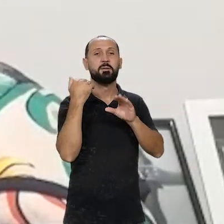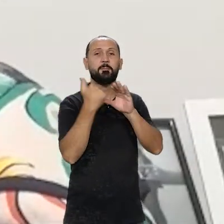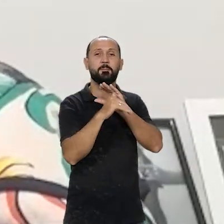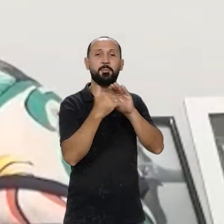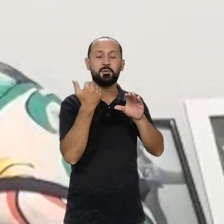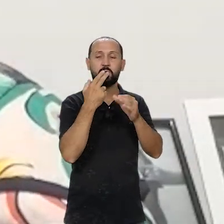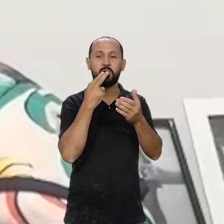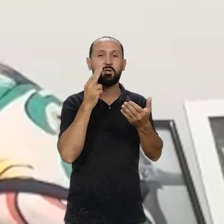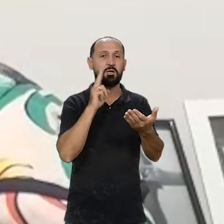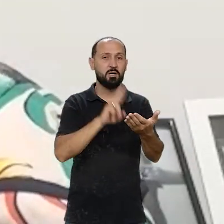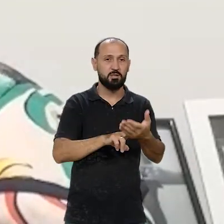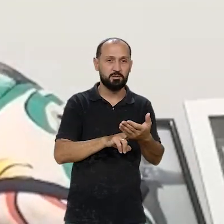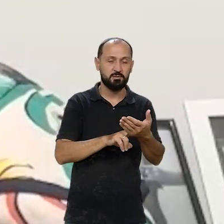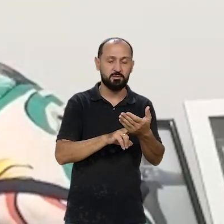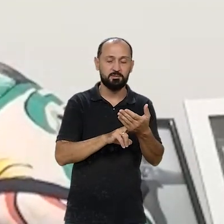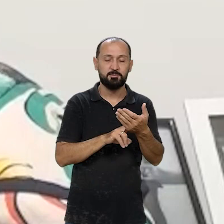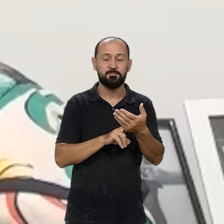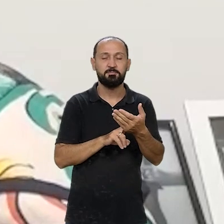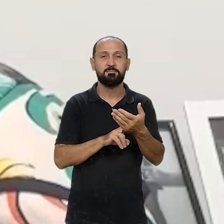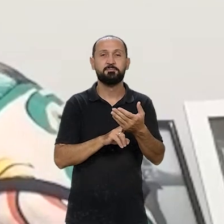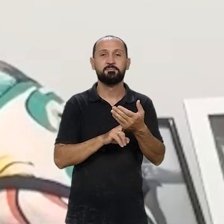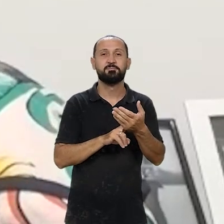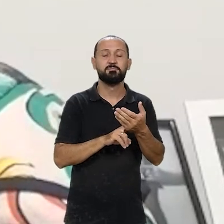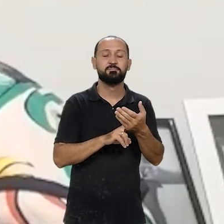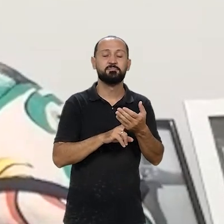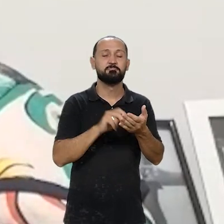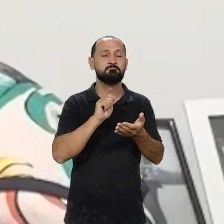memórias, mensagens, cartas,